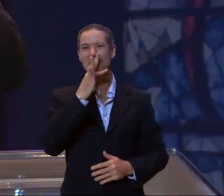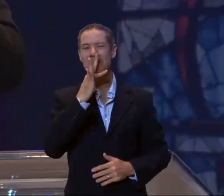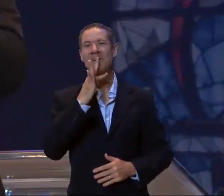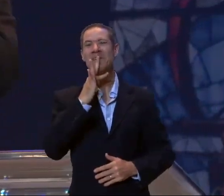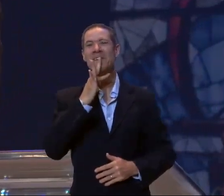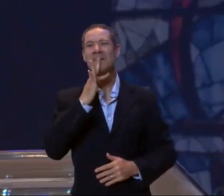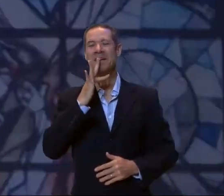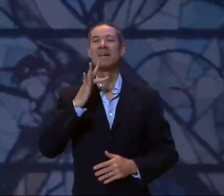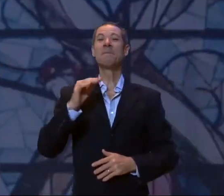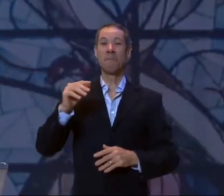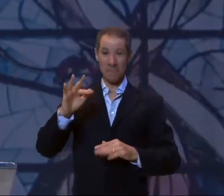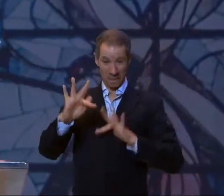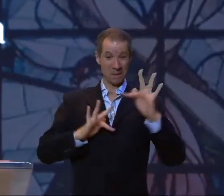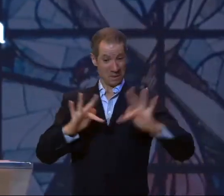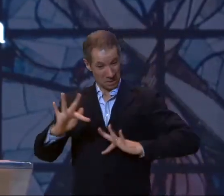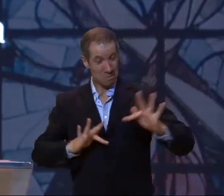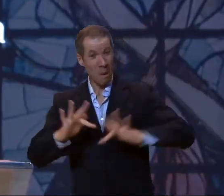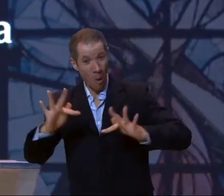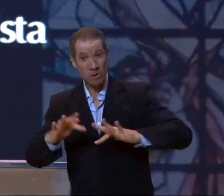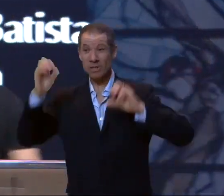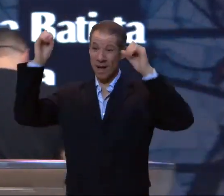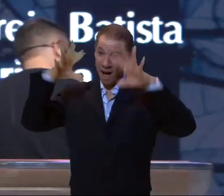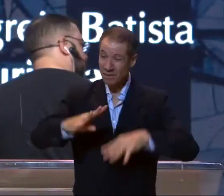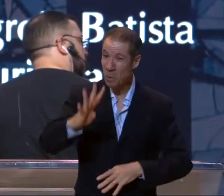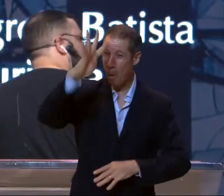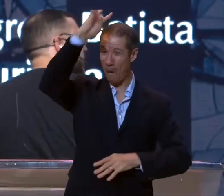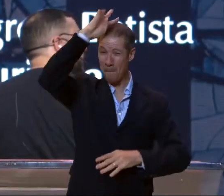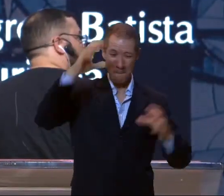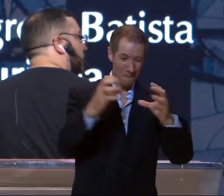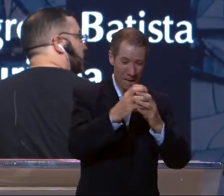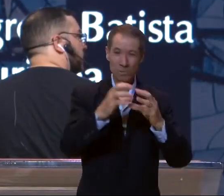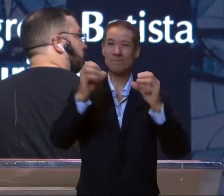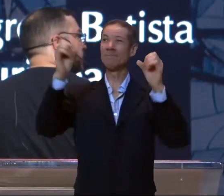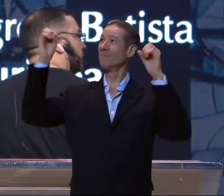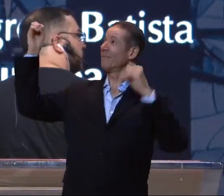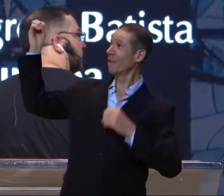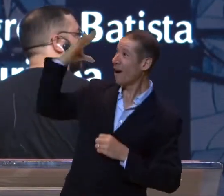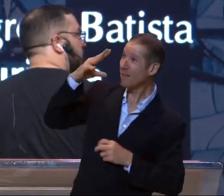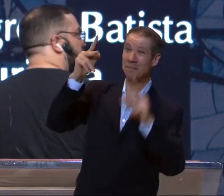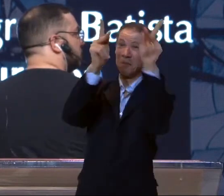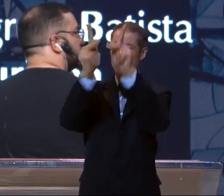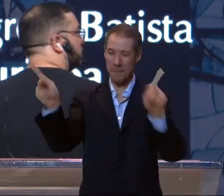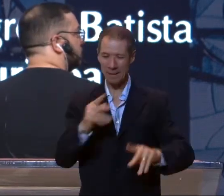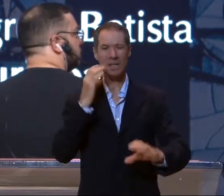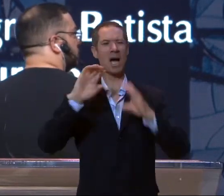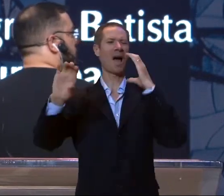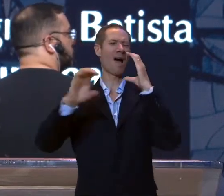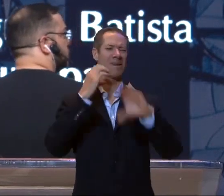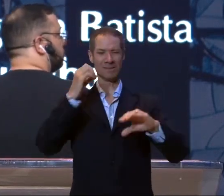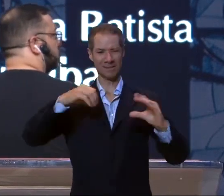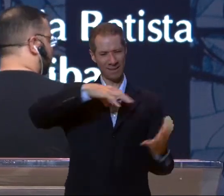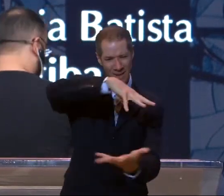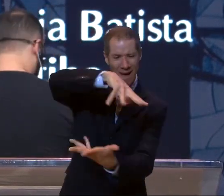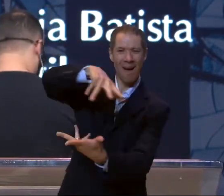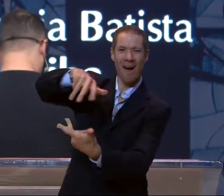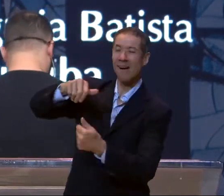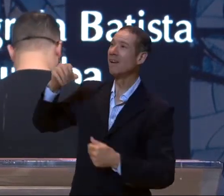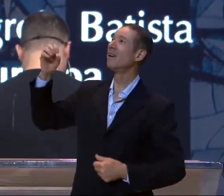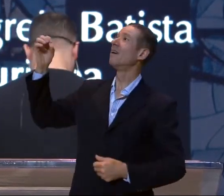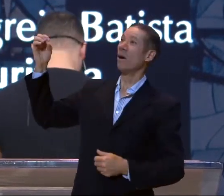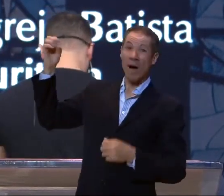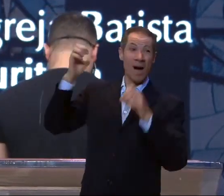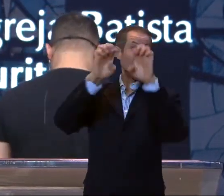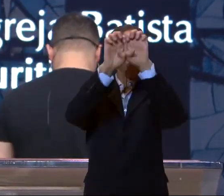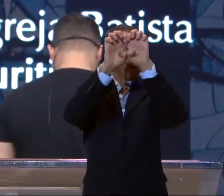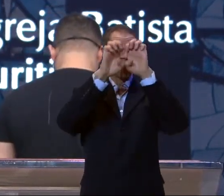para Timóteo, graça e paz para os romanos, graça e paz para os cantões da terra. O evangelho é